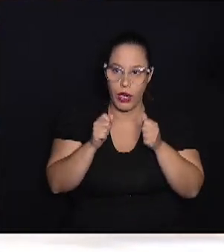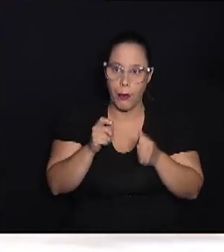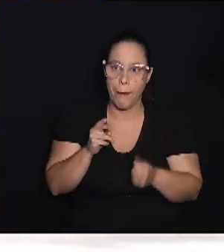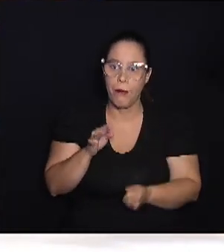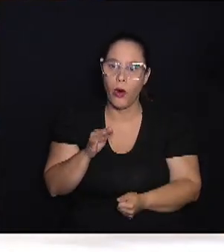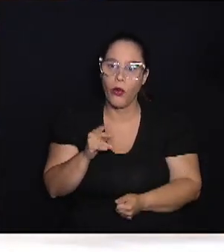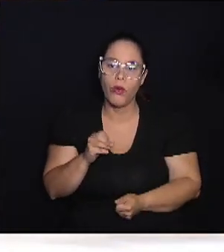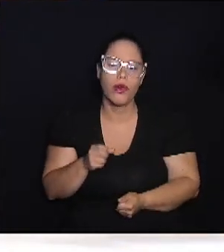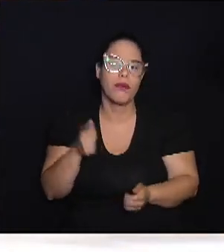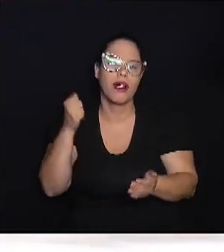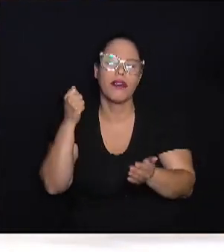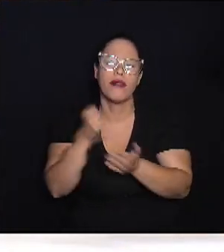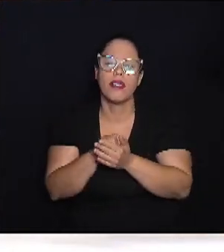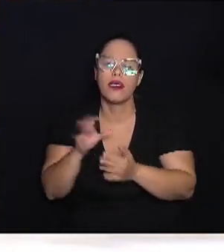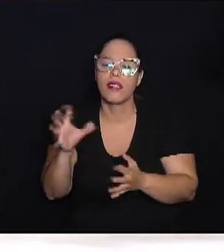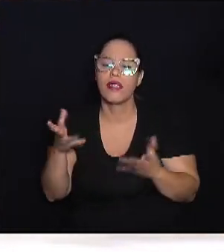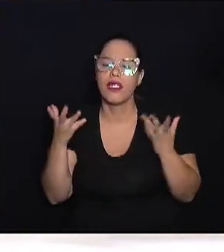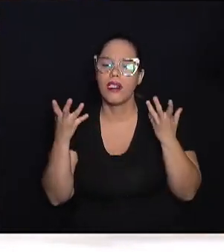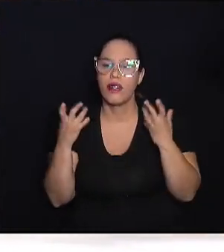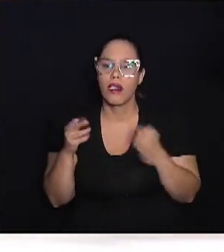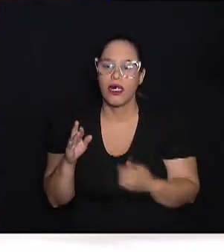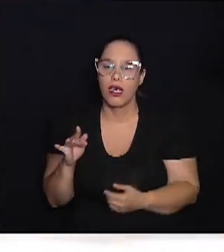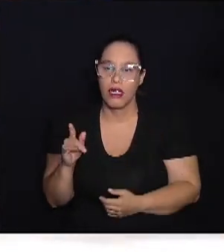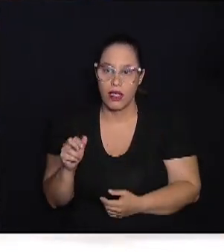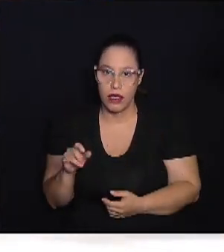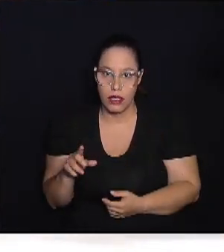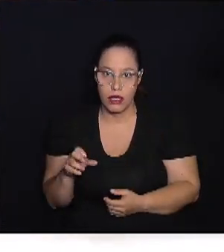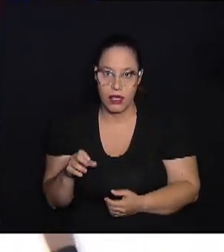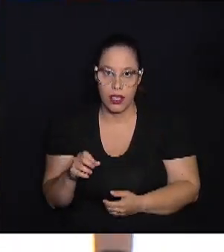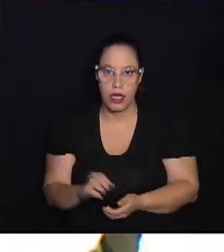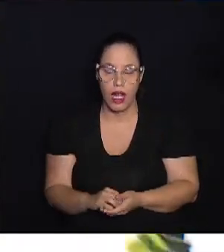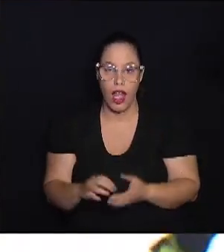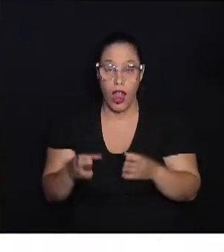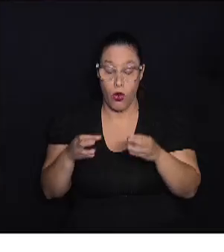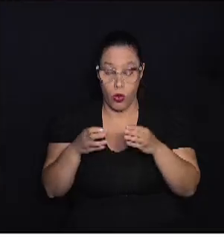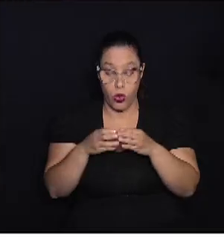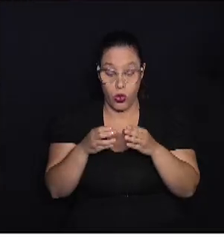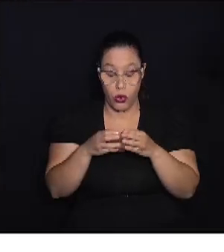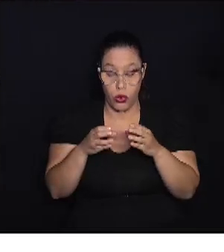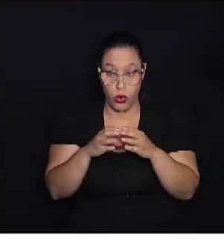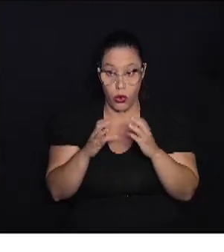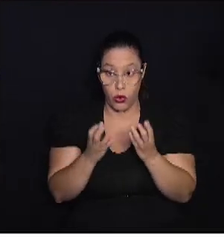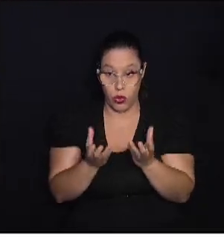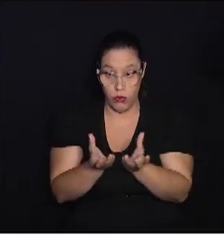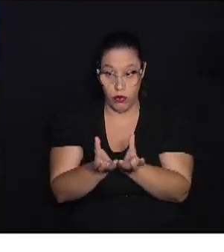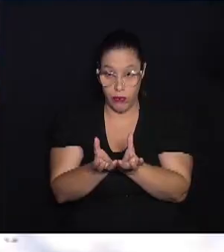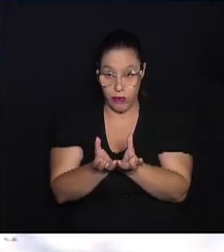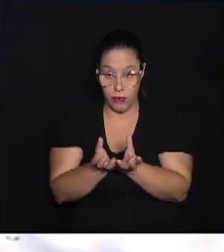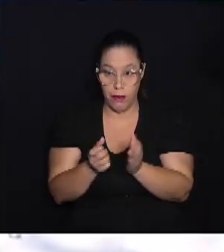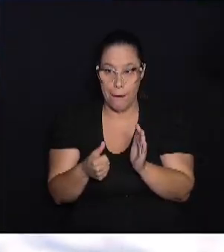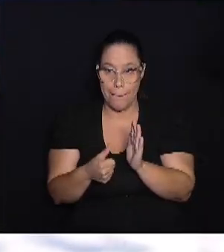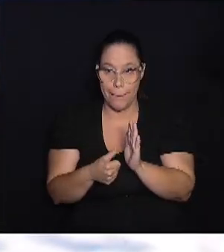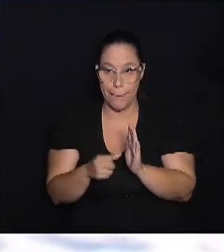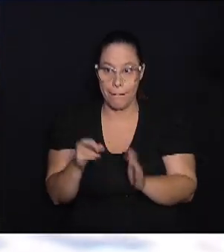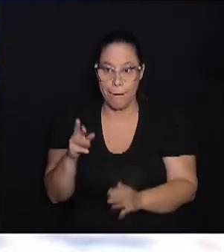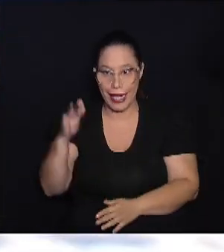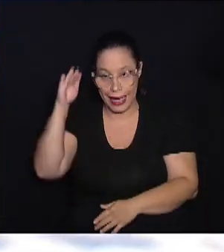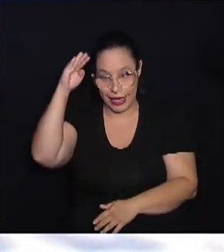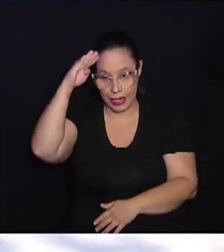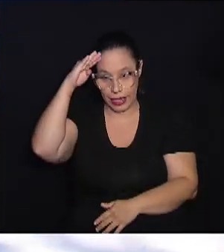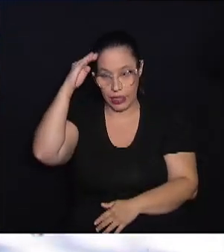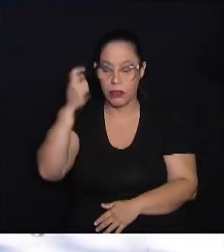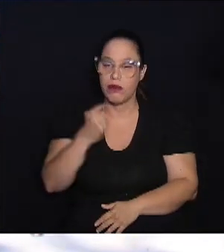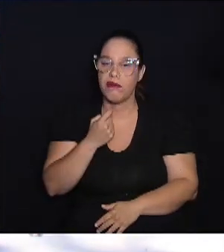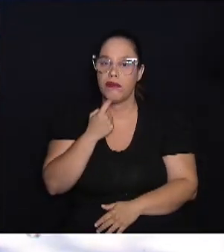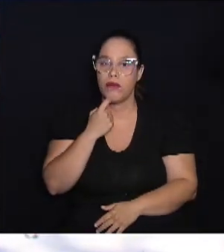canibal na sexta-feira. E como aqui é muito seguro, o Círculo Militar de Campinas é um ambiente muito seguro, essa atividade ela acontece no